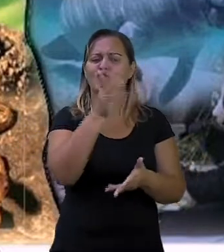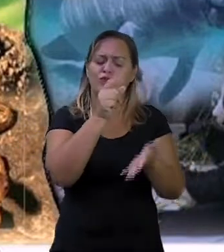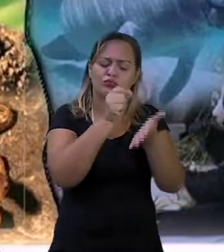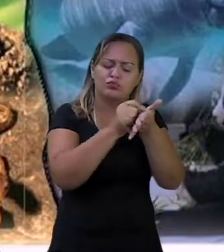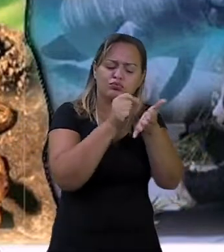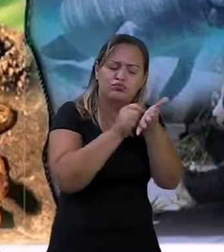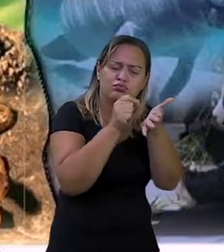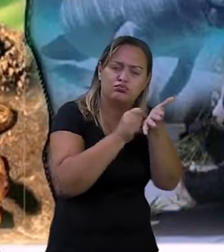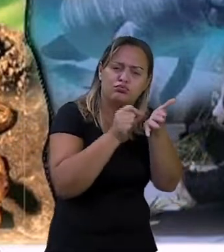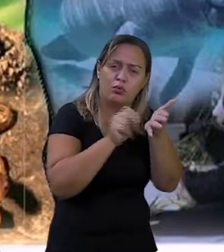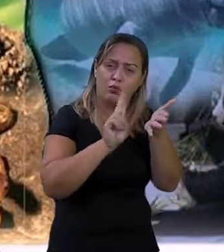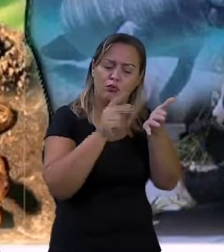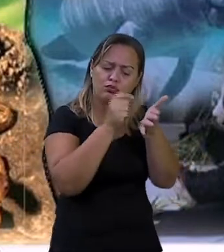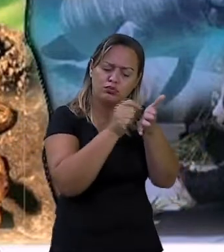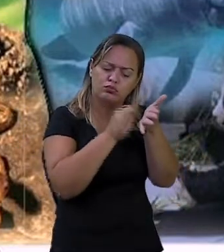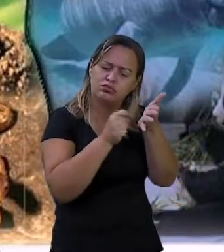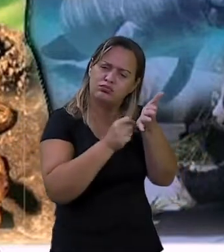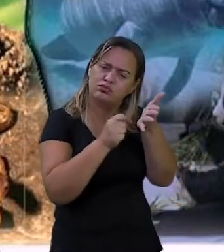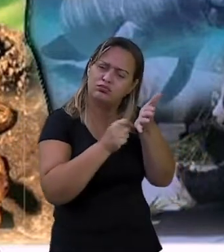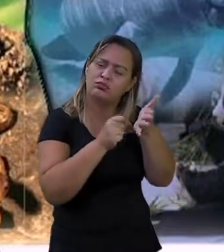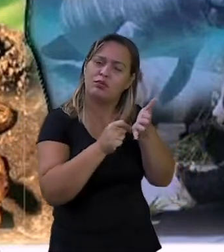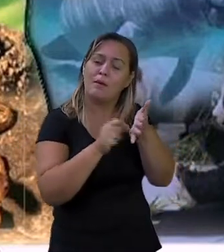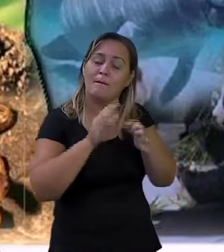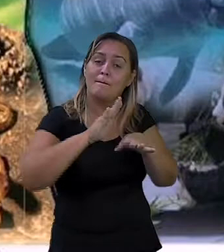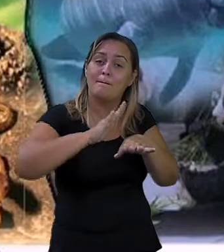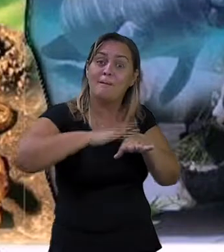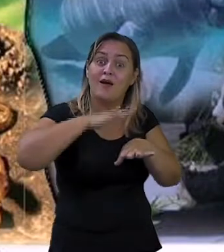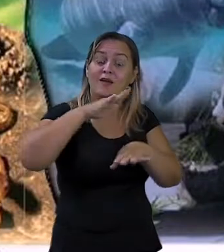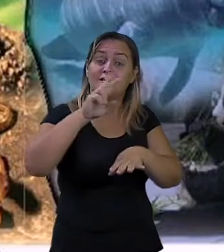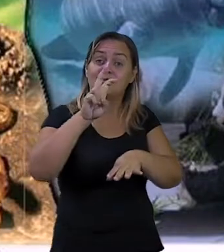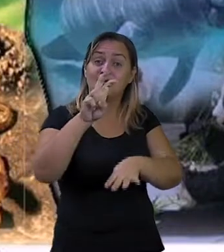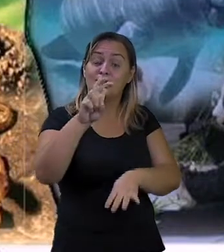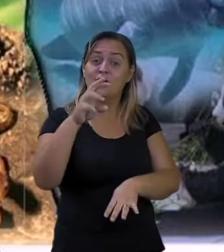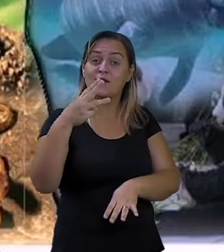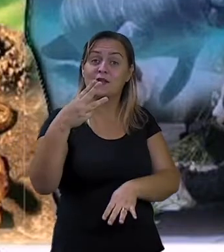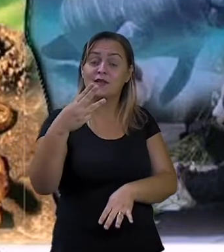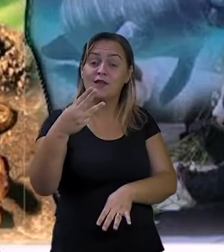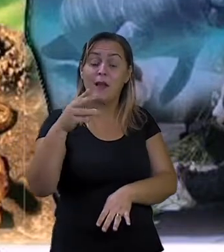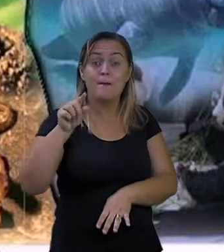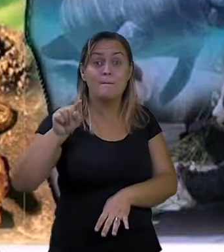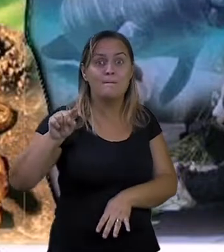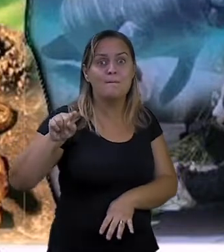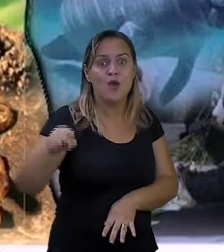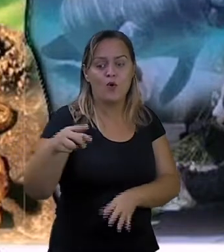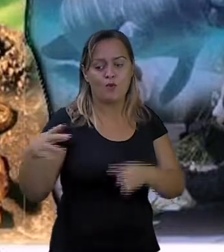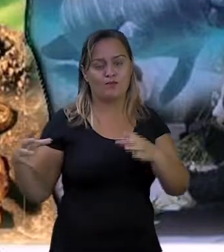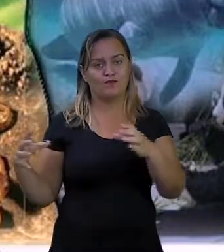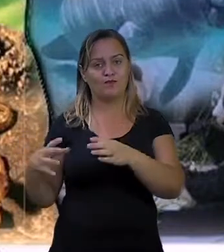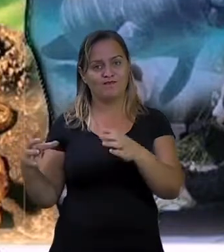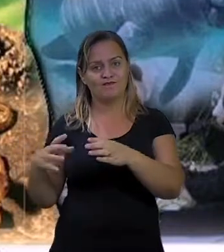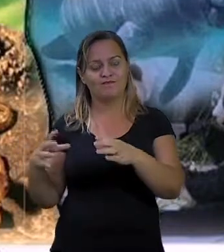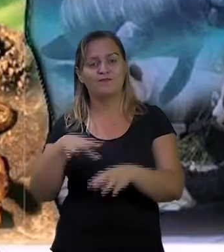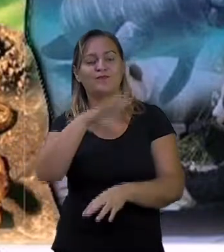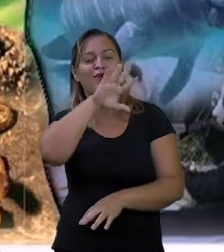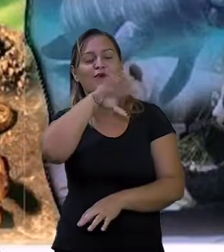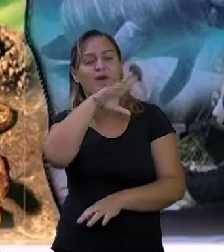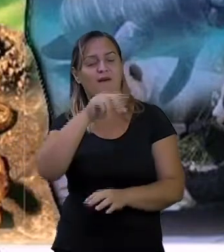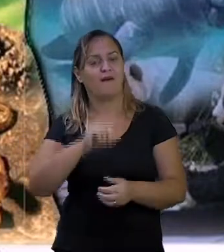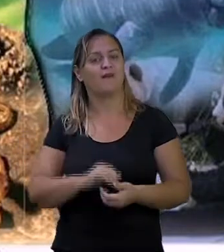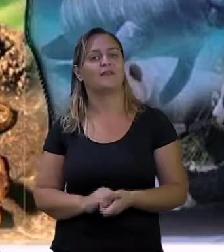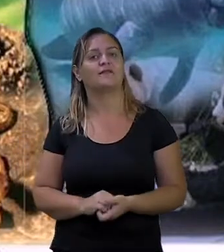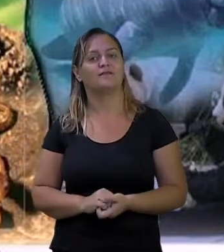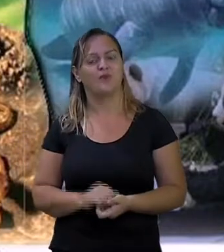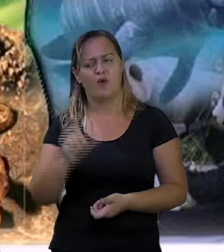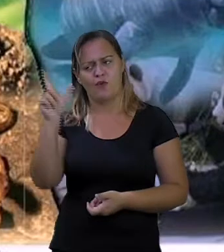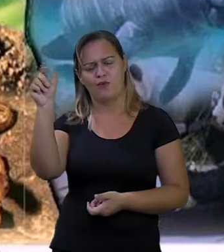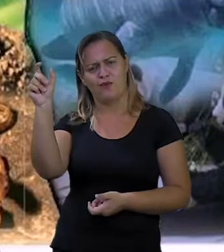Aproximadamente são mais de 53 mil espécies de vertebrados. Nossa,